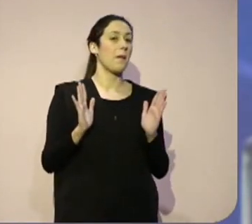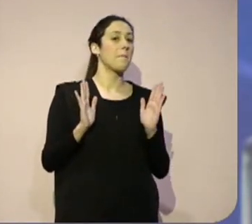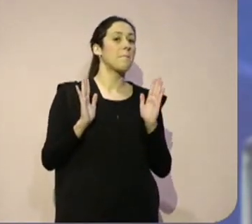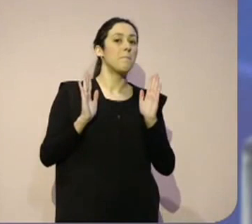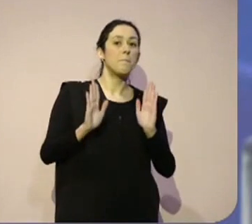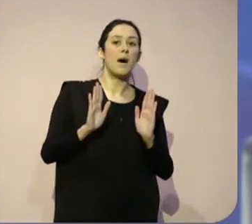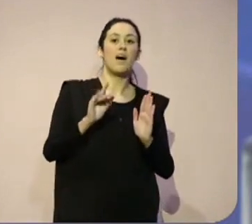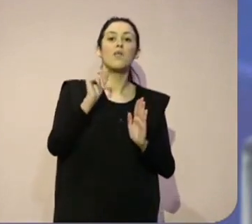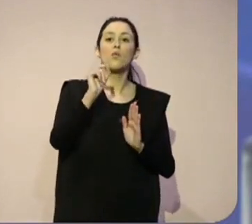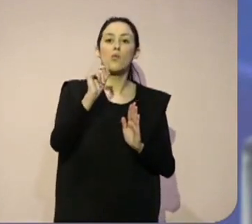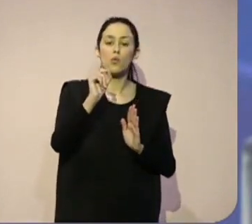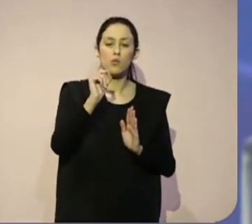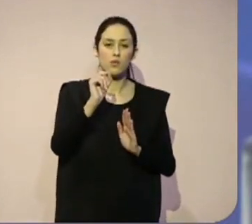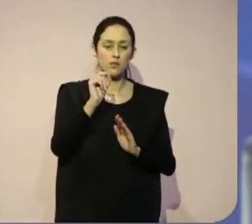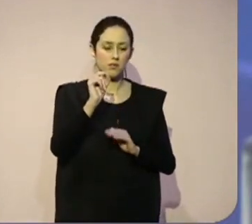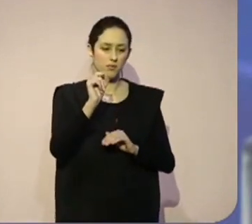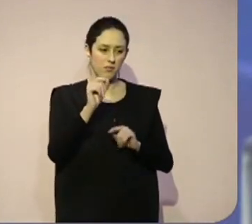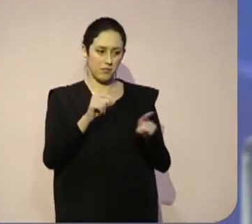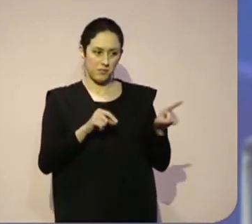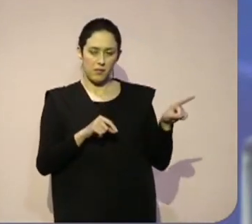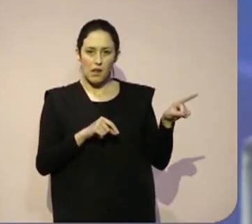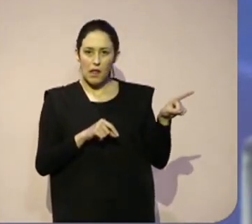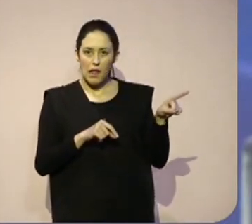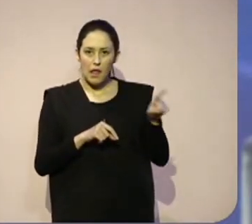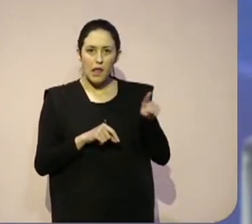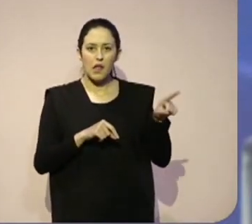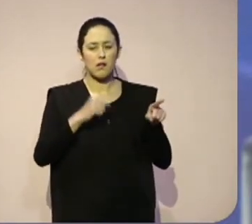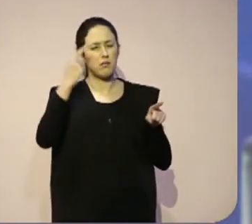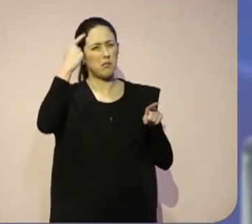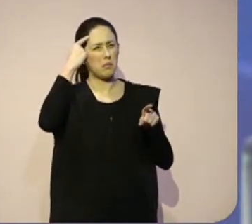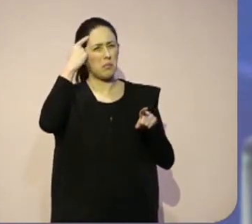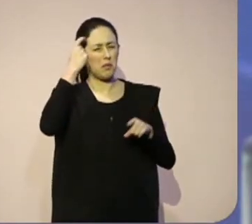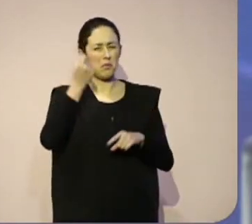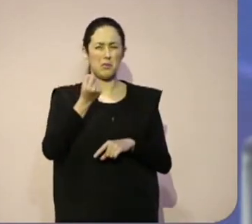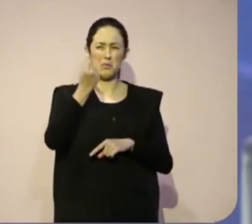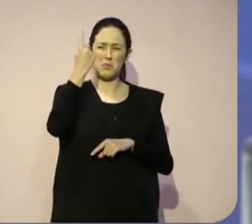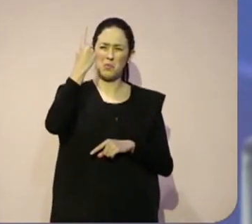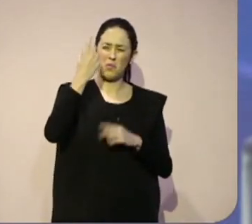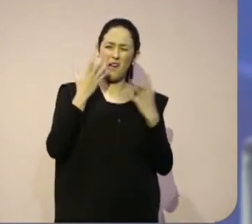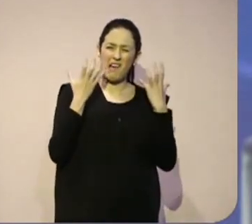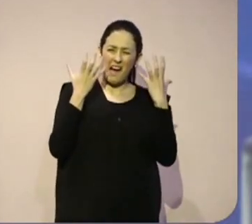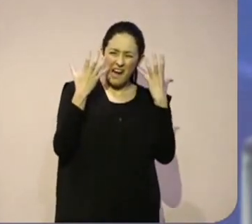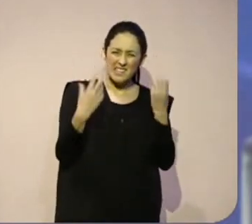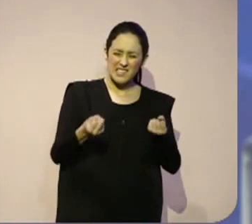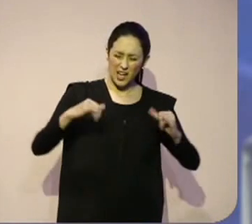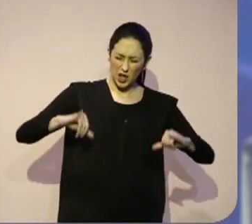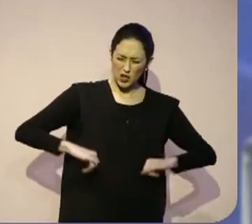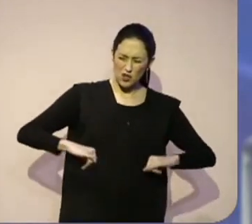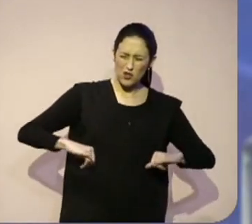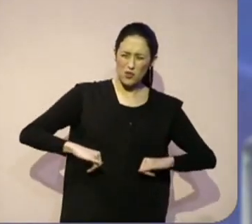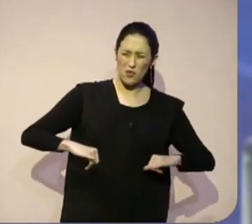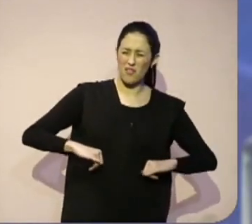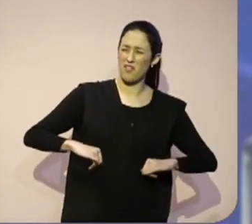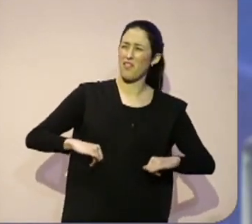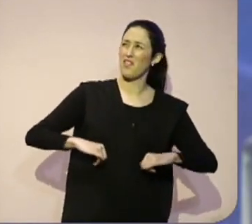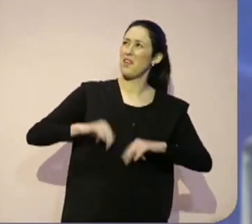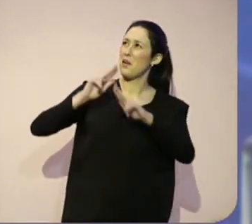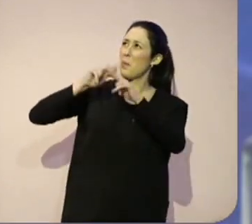esse tipo de pensamento, esse tipo de desejo de sofrer em nome de Jesus, ele começa a se